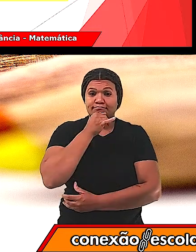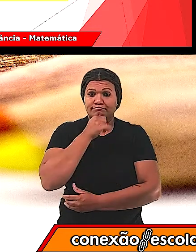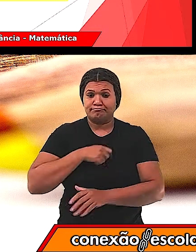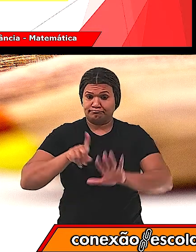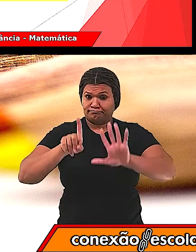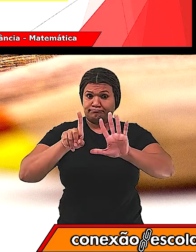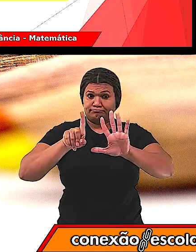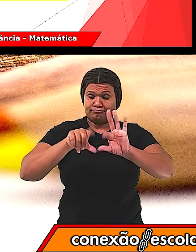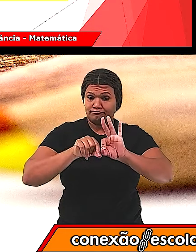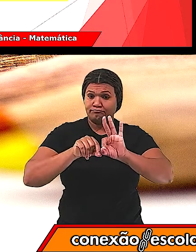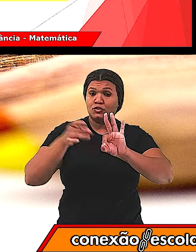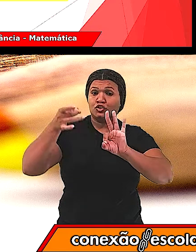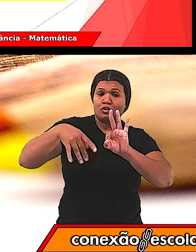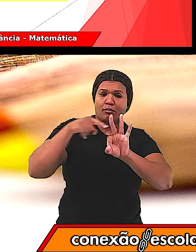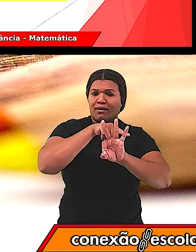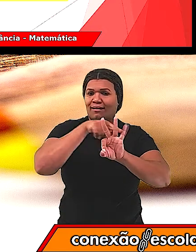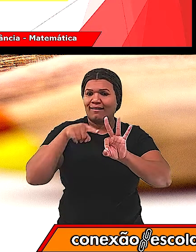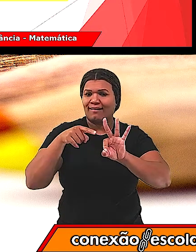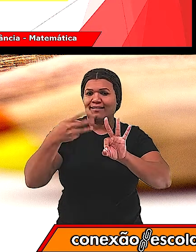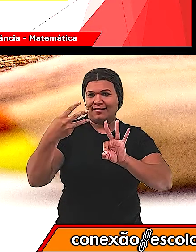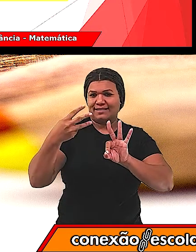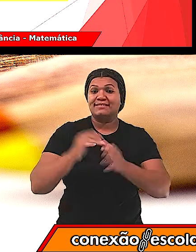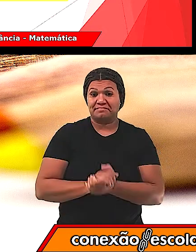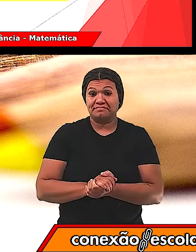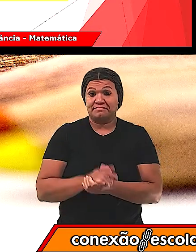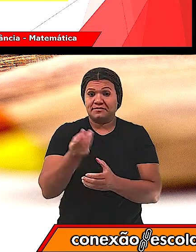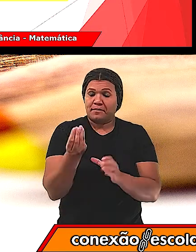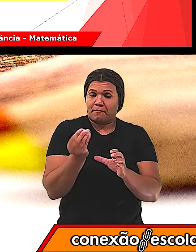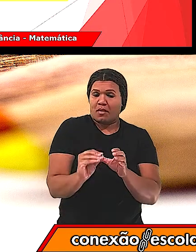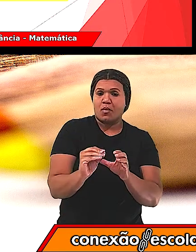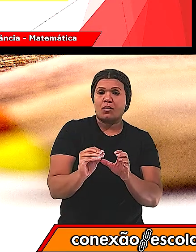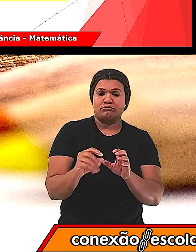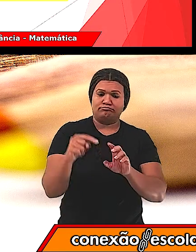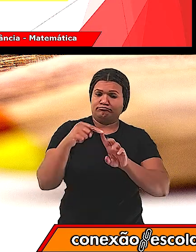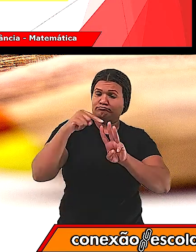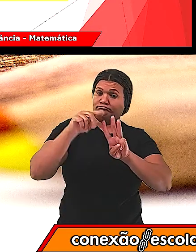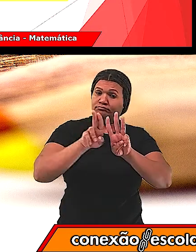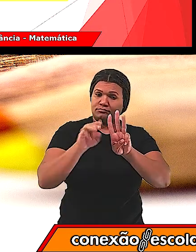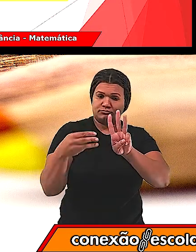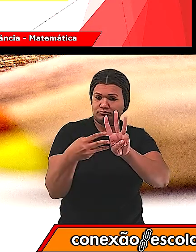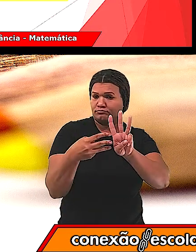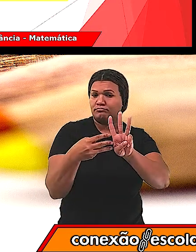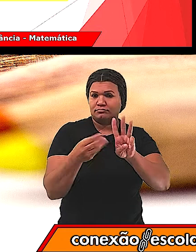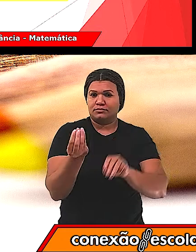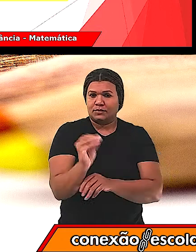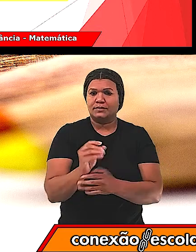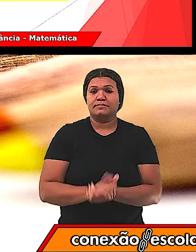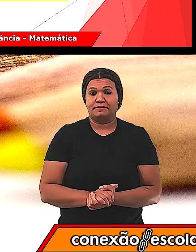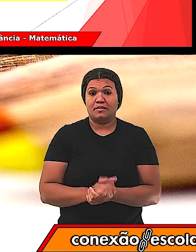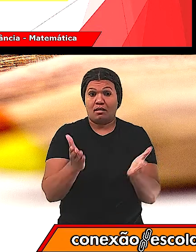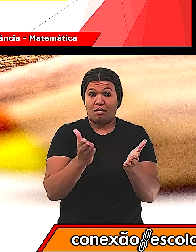3. Então, vocês vão colocar o numeral 3 embaixo da unidade. E vamos partir para a dezena para a